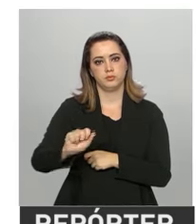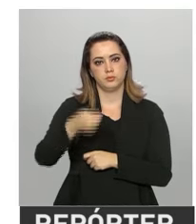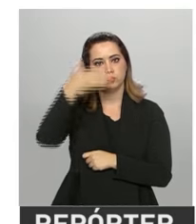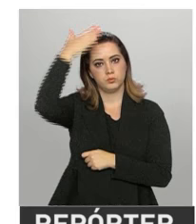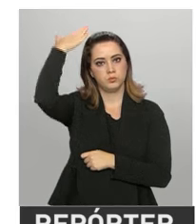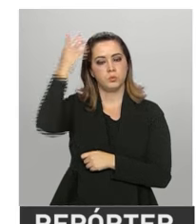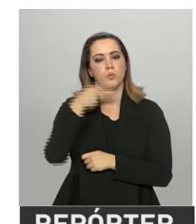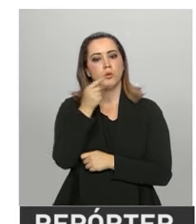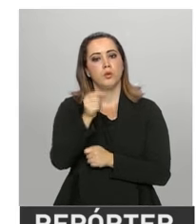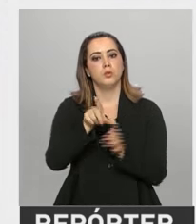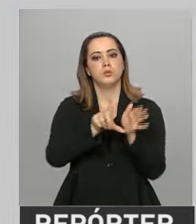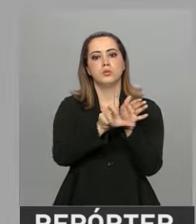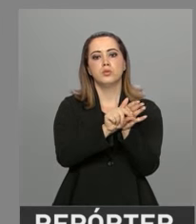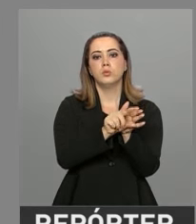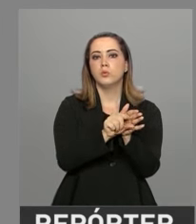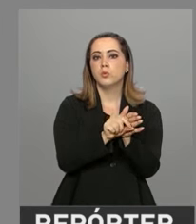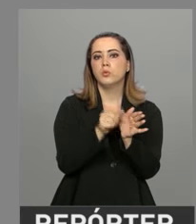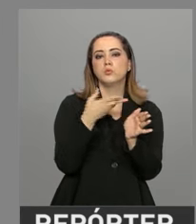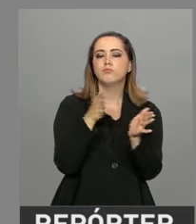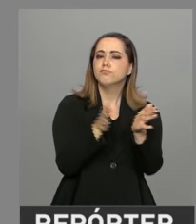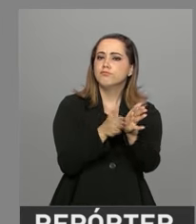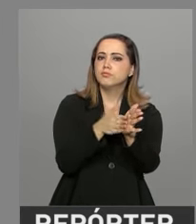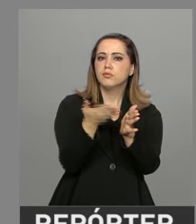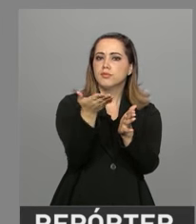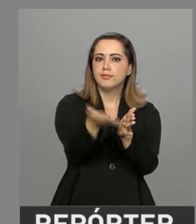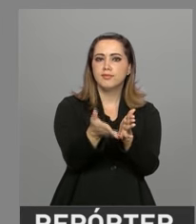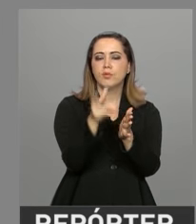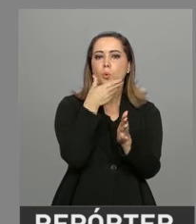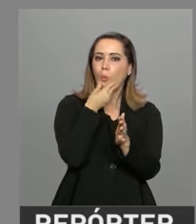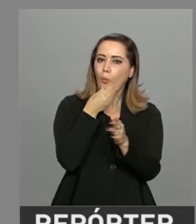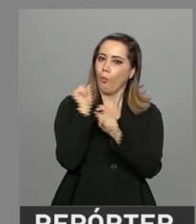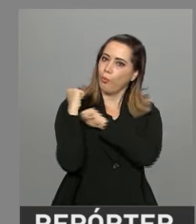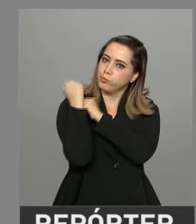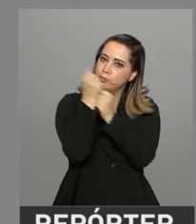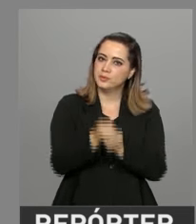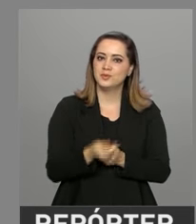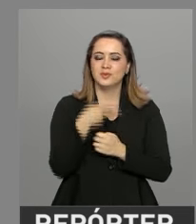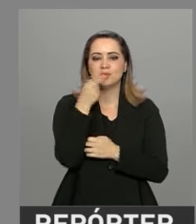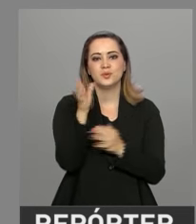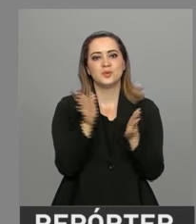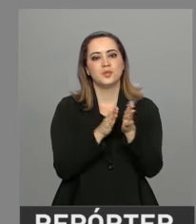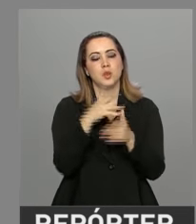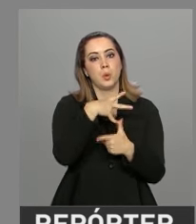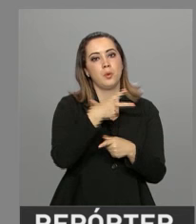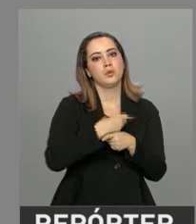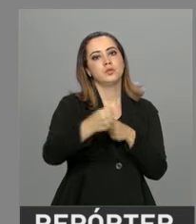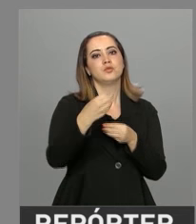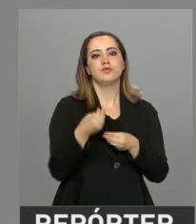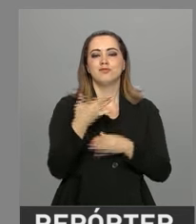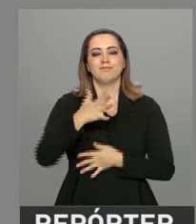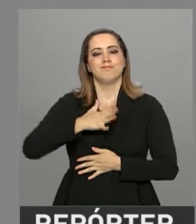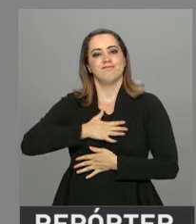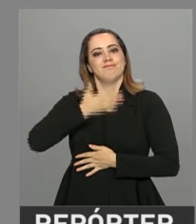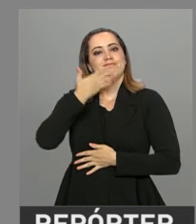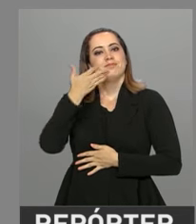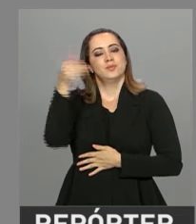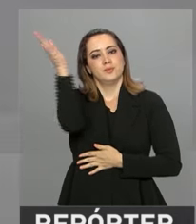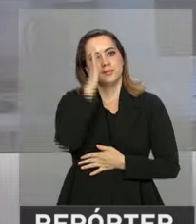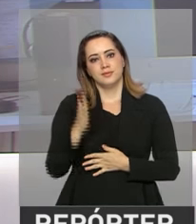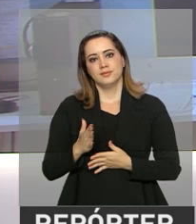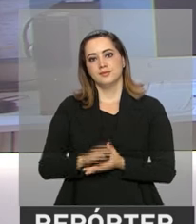Temer usou uma rede social para parabenizar o Judoca e disse que a vitória de Rafael Silva dá orgulho para o